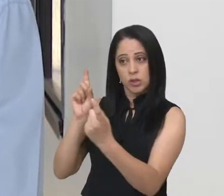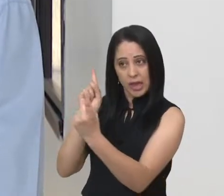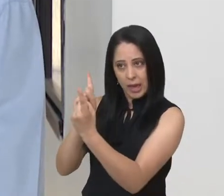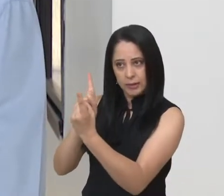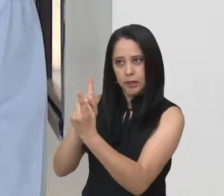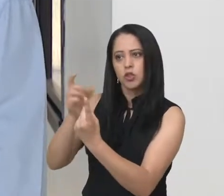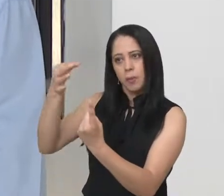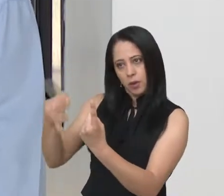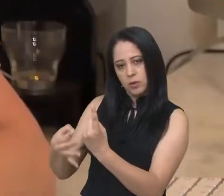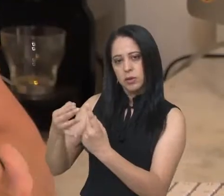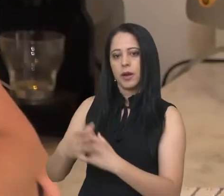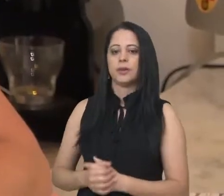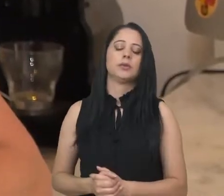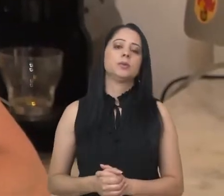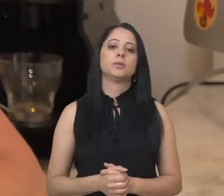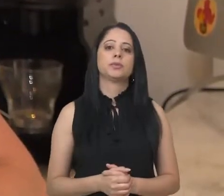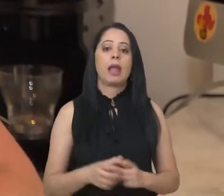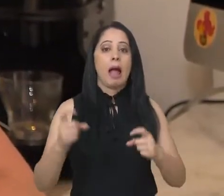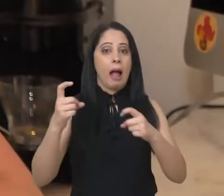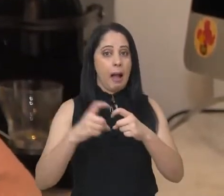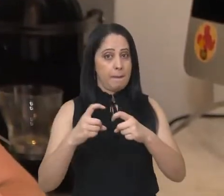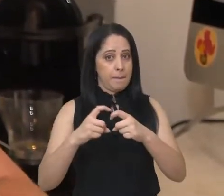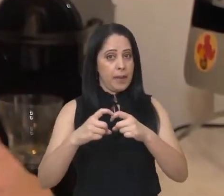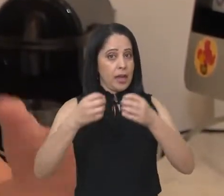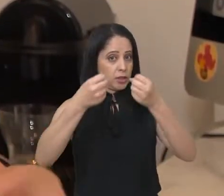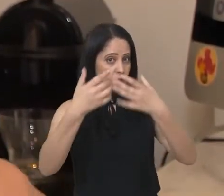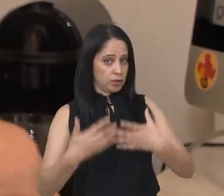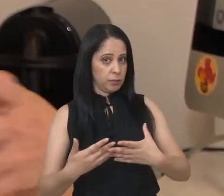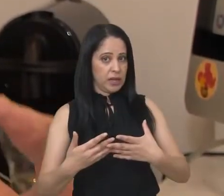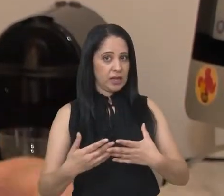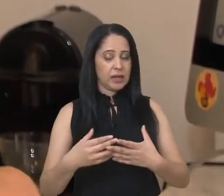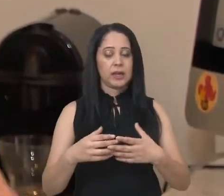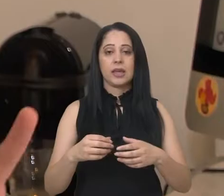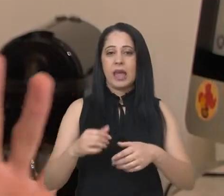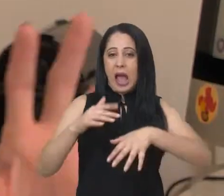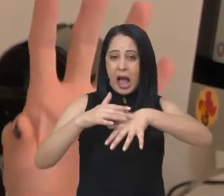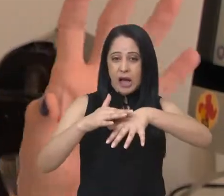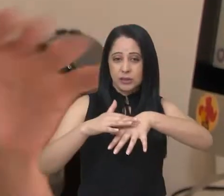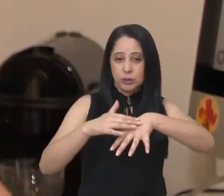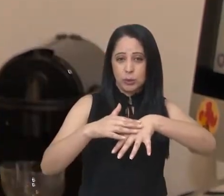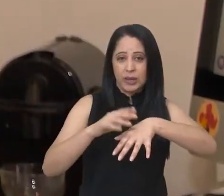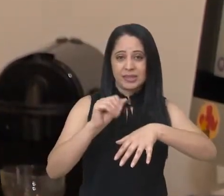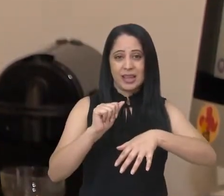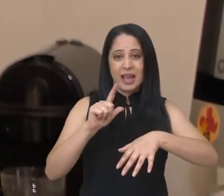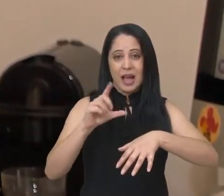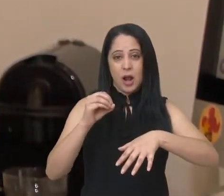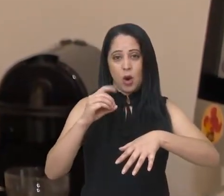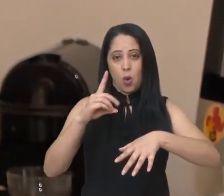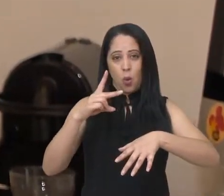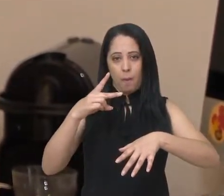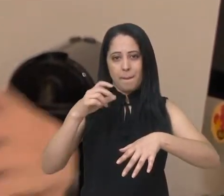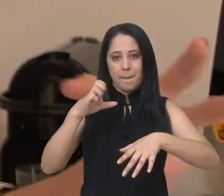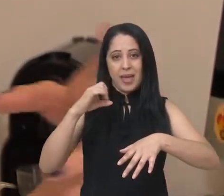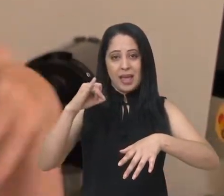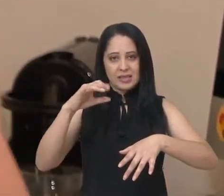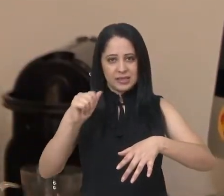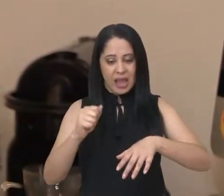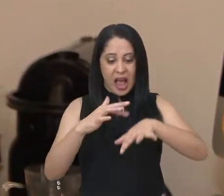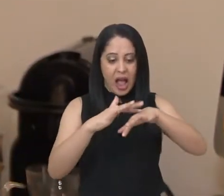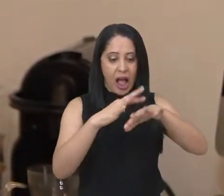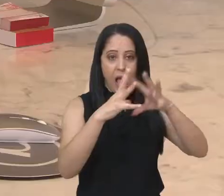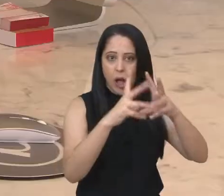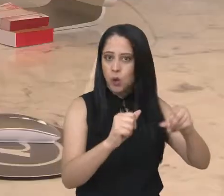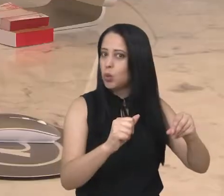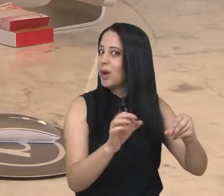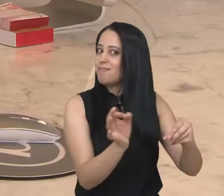essa doença, que é a alopécia. Esta dermatologista explica que a alopécia consiste na perda repentina do cabelo e que não tem